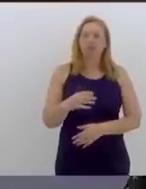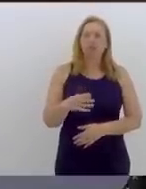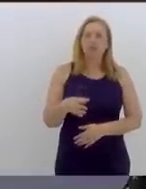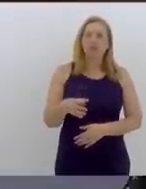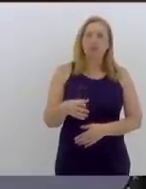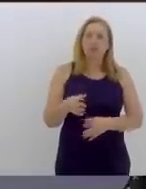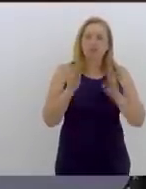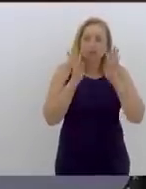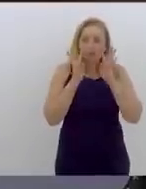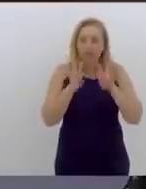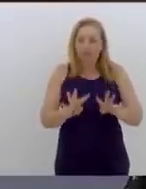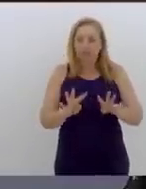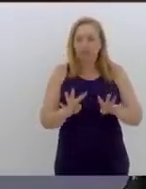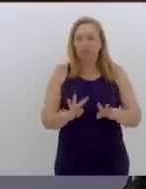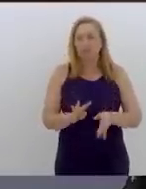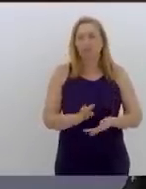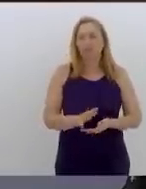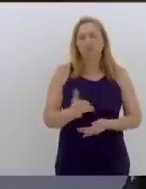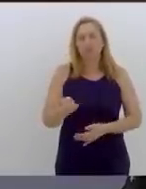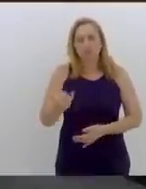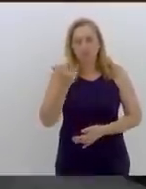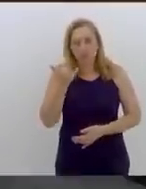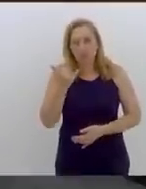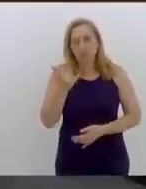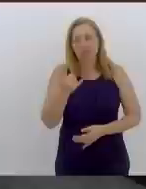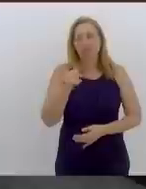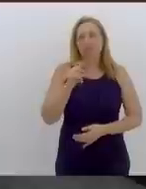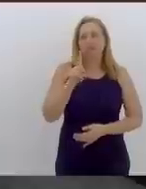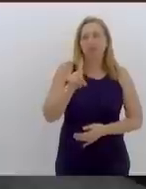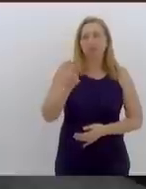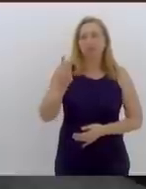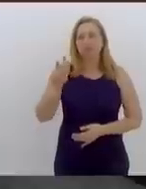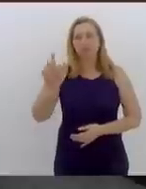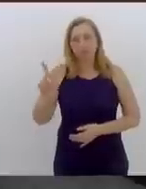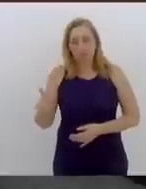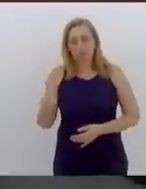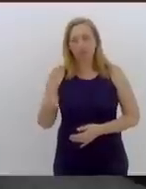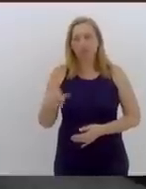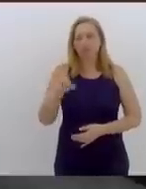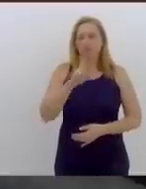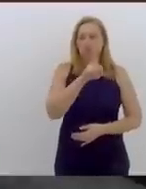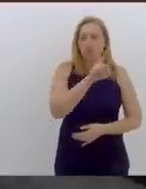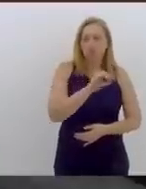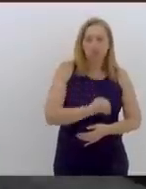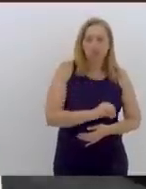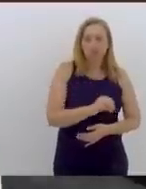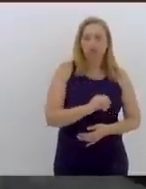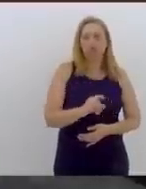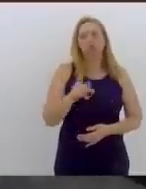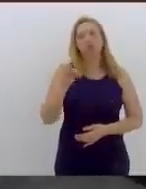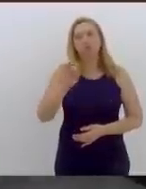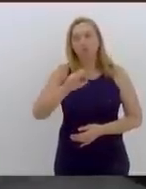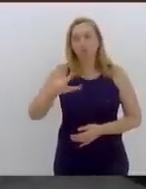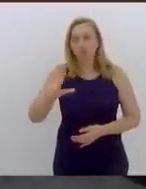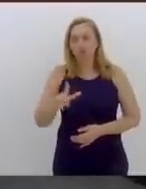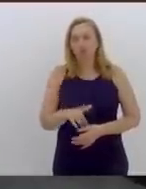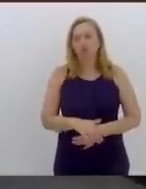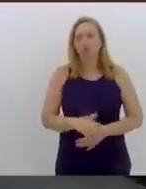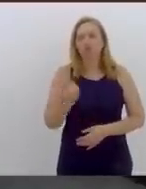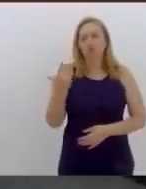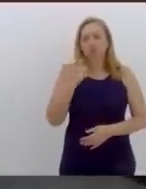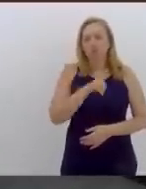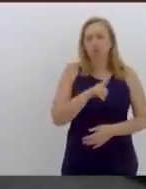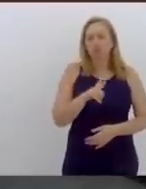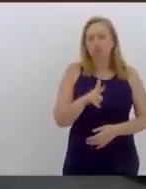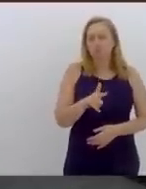e nos ouviu e ligou para dvp através do Dino do Portugal e conseguiu